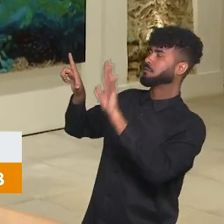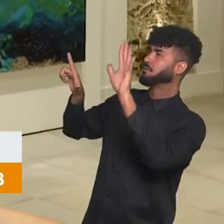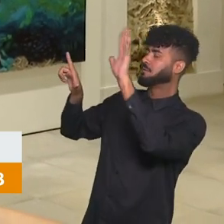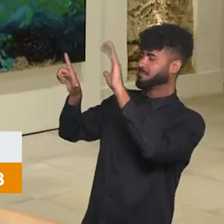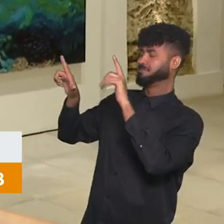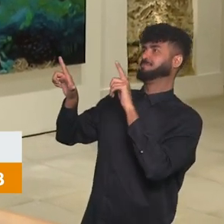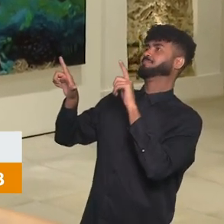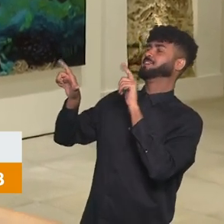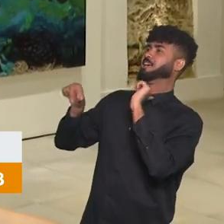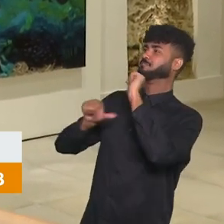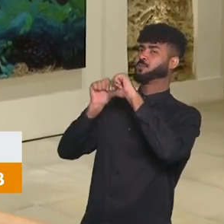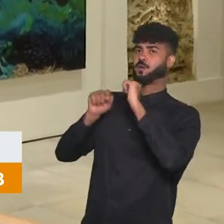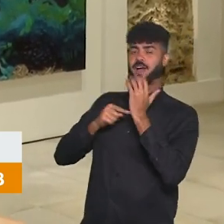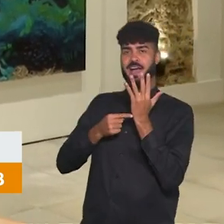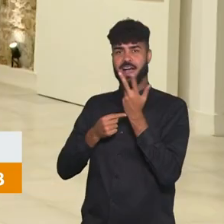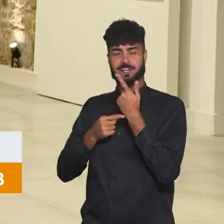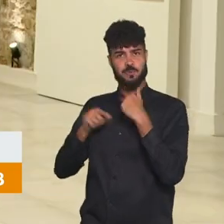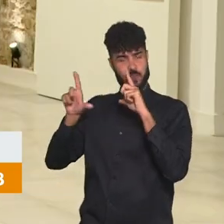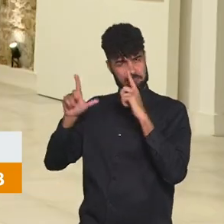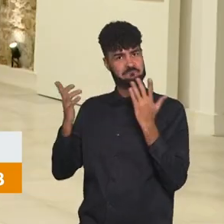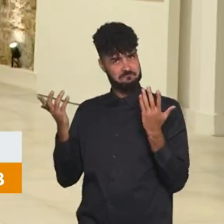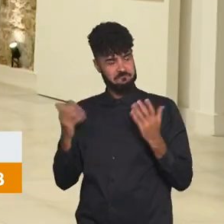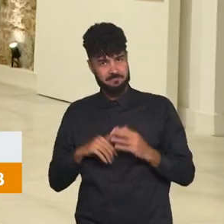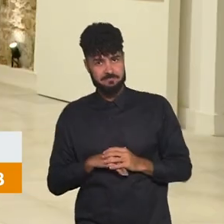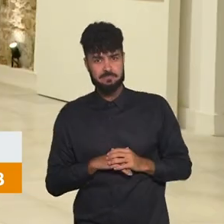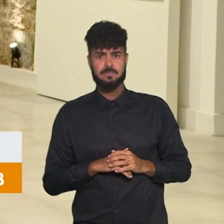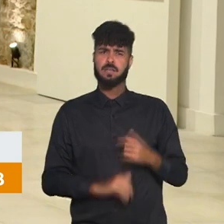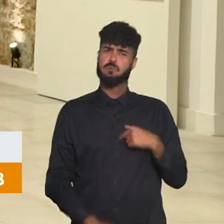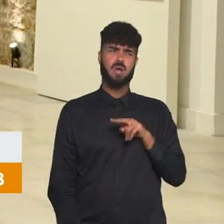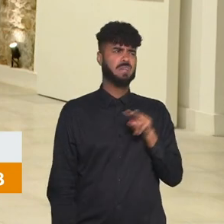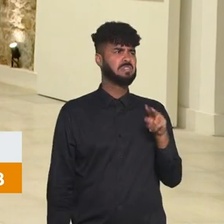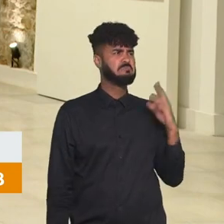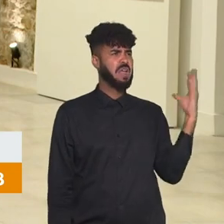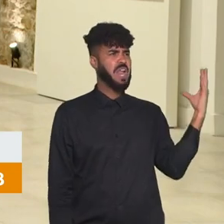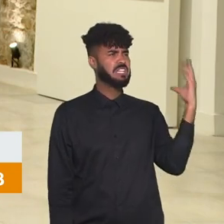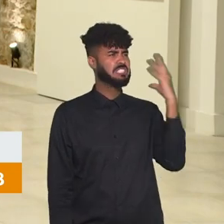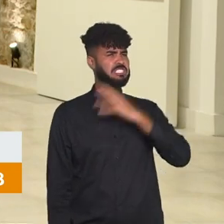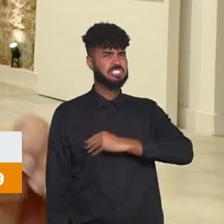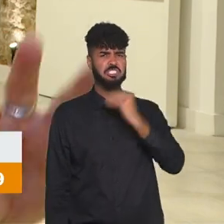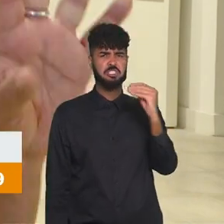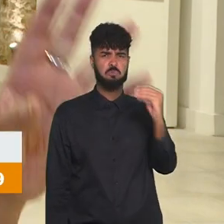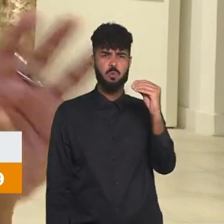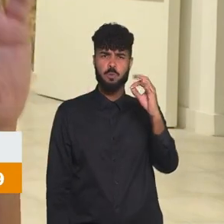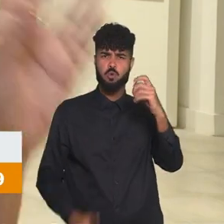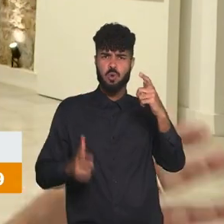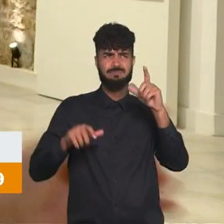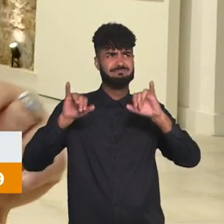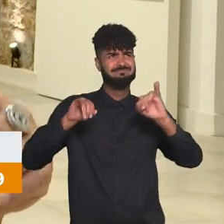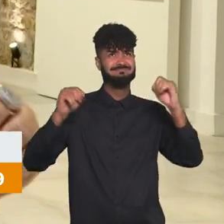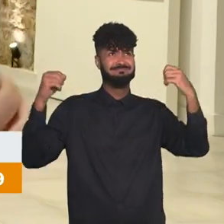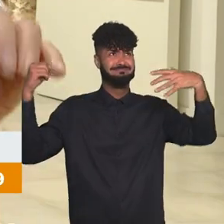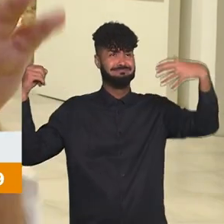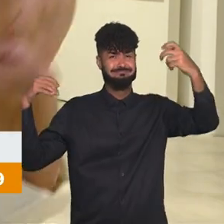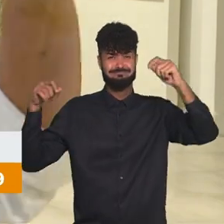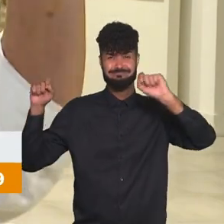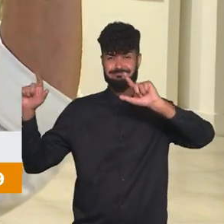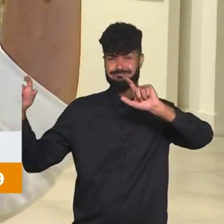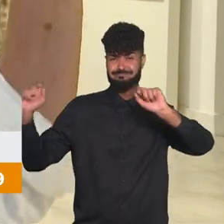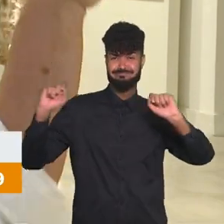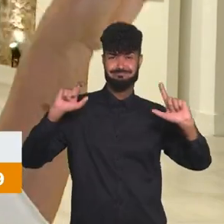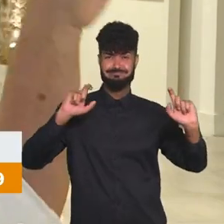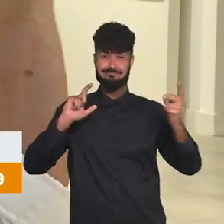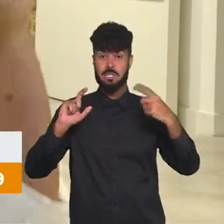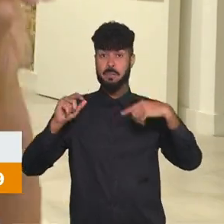A gente está tendo a oportunidade de ver aqui num quadro, né? Achei belíssimo, espaço expositivo, tudo, iluminação e o fato de